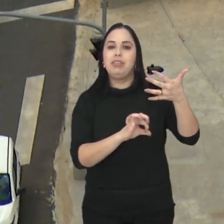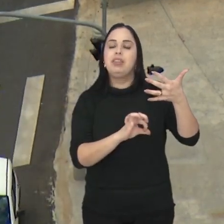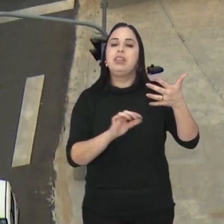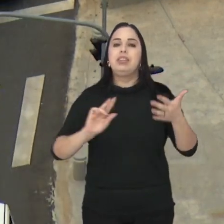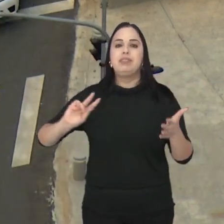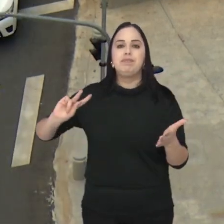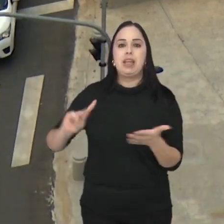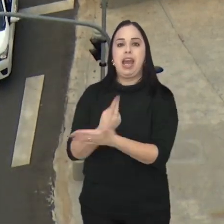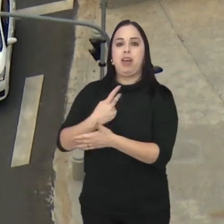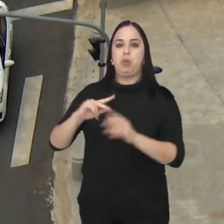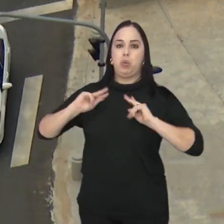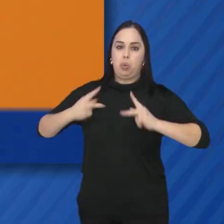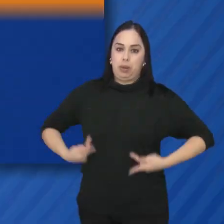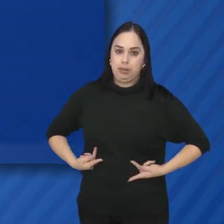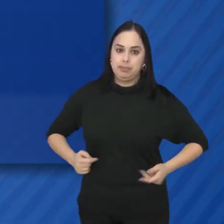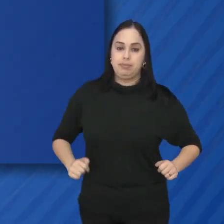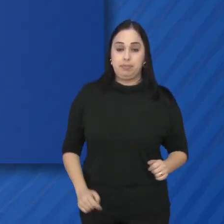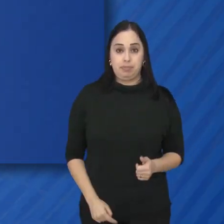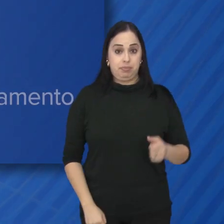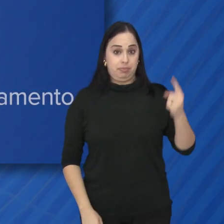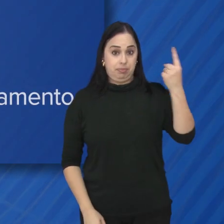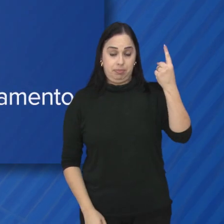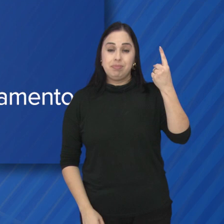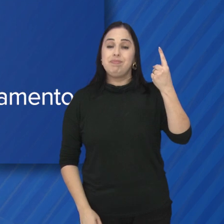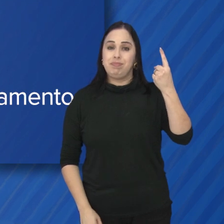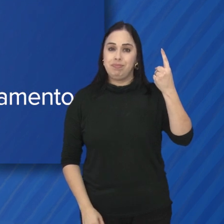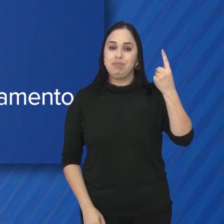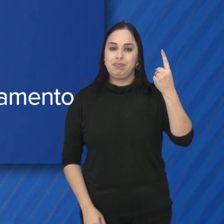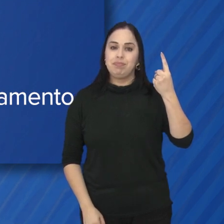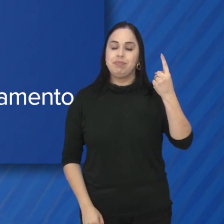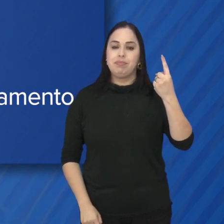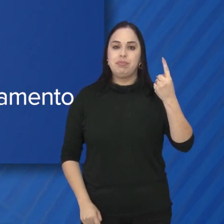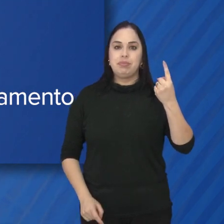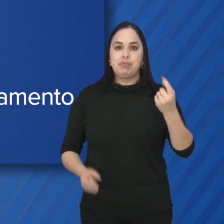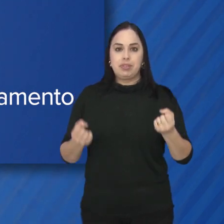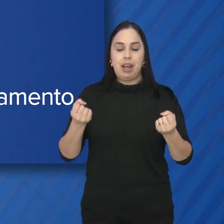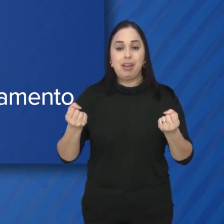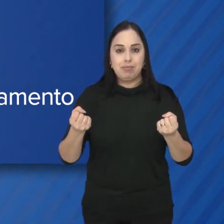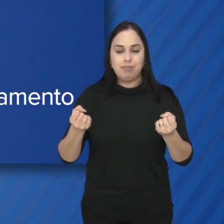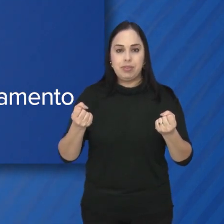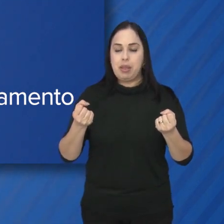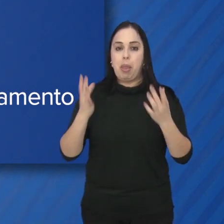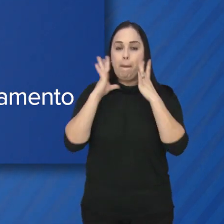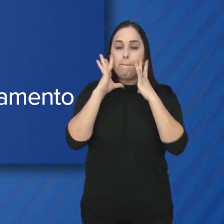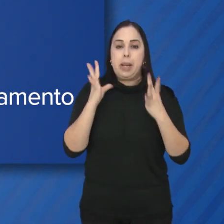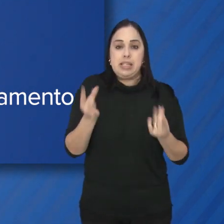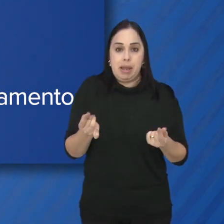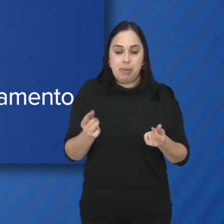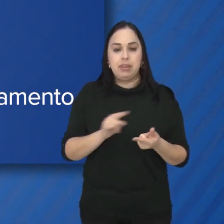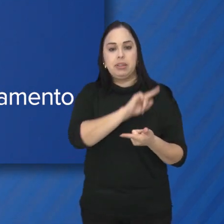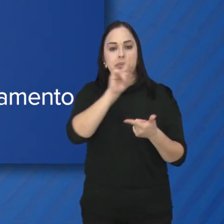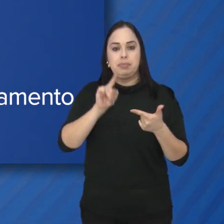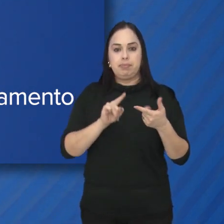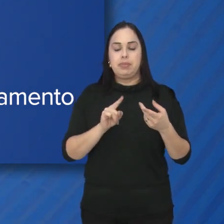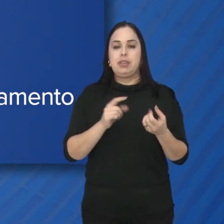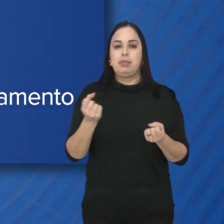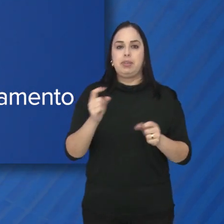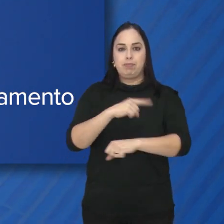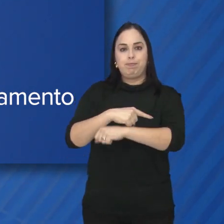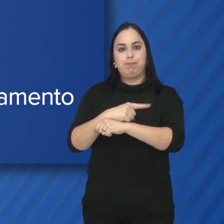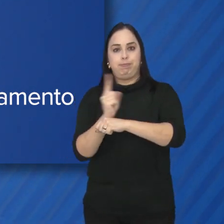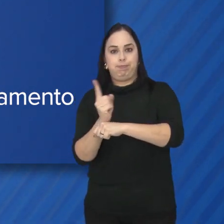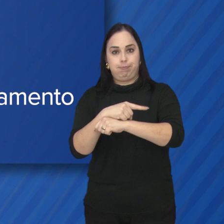9 envolvem falha humana. No ranking do perigo, aparece em primeiro lugar a reação tardia do condutor. A lista também